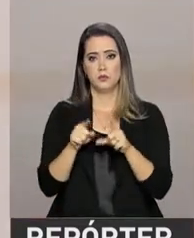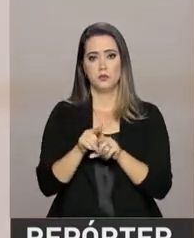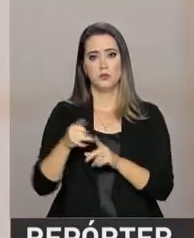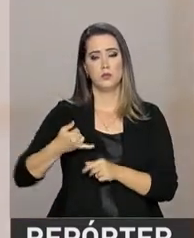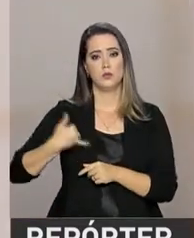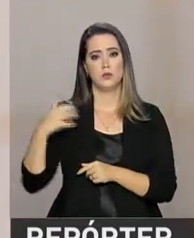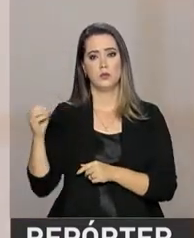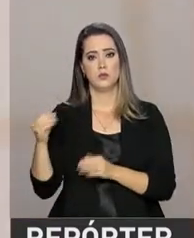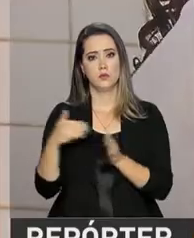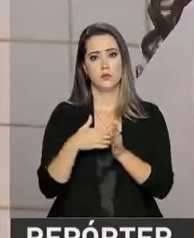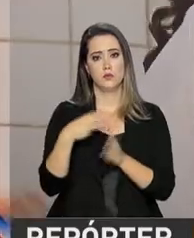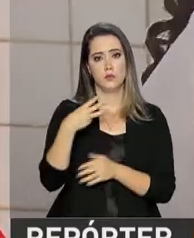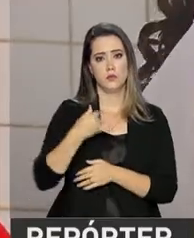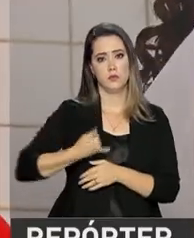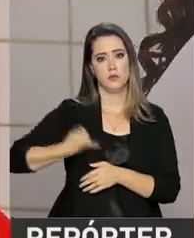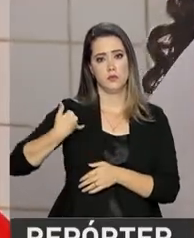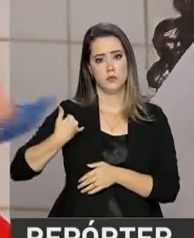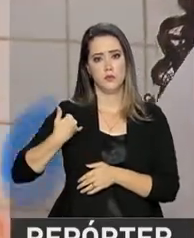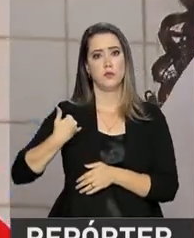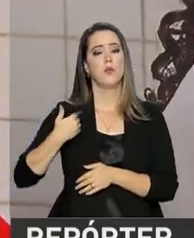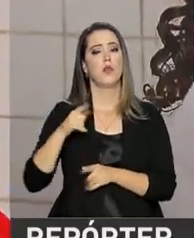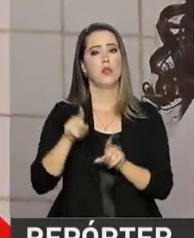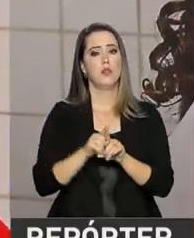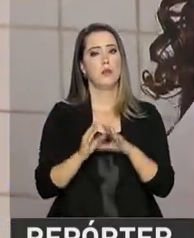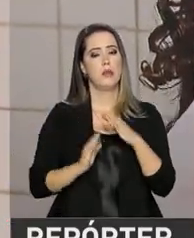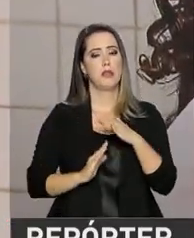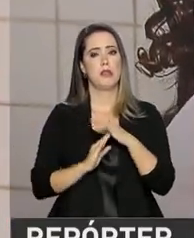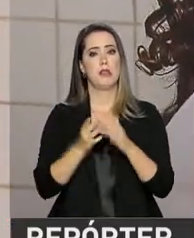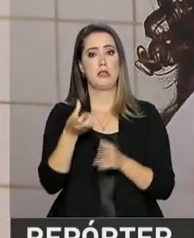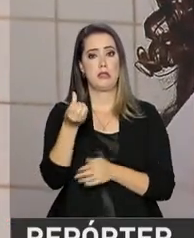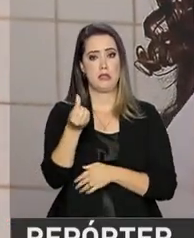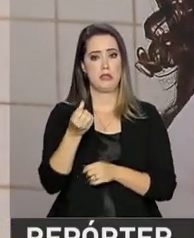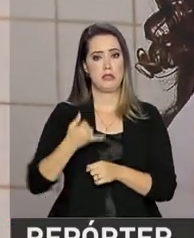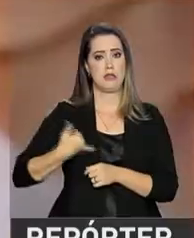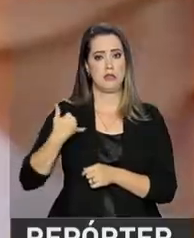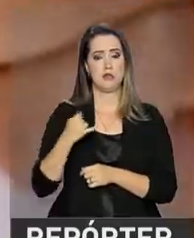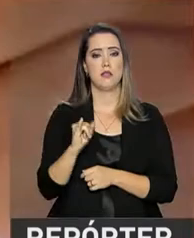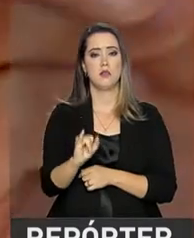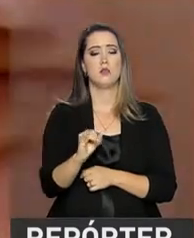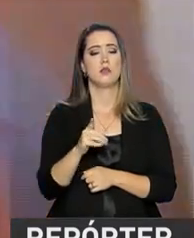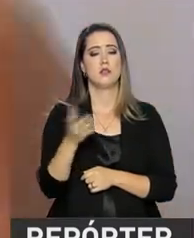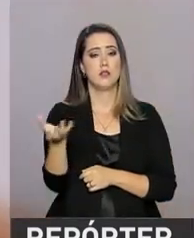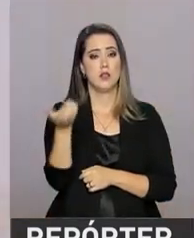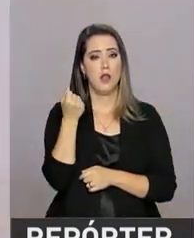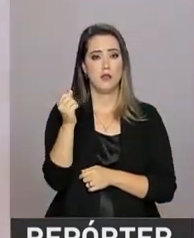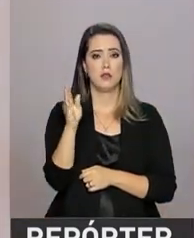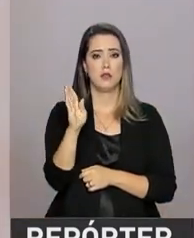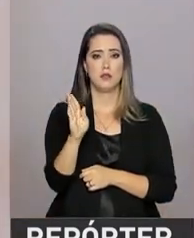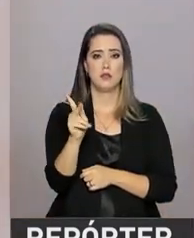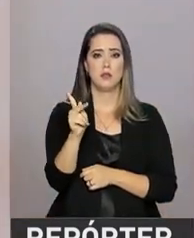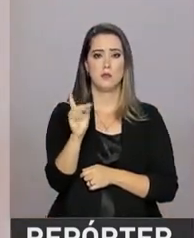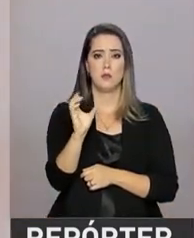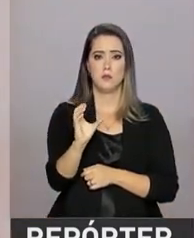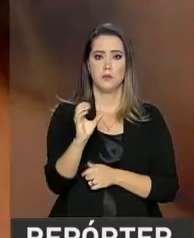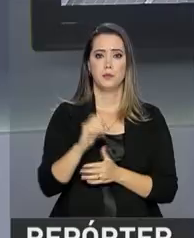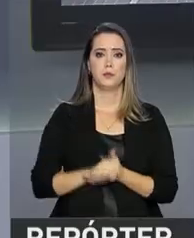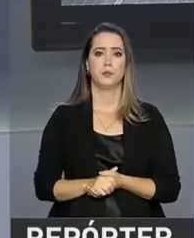idades entre 0 e 3 anos e aquelas de até 6 anos que recebem o benefício de prestação continuada